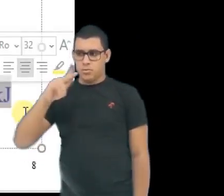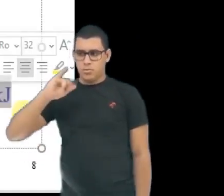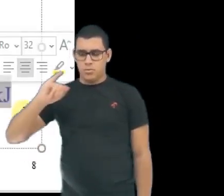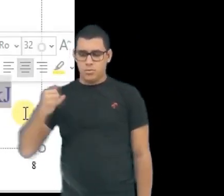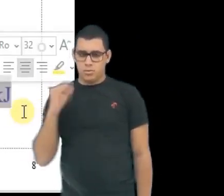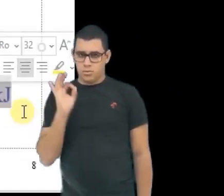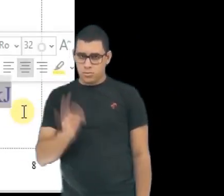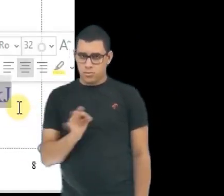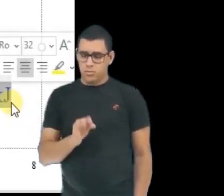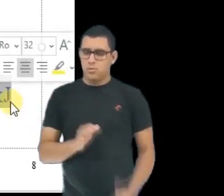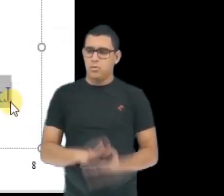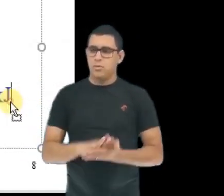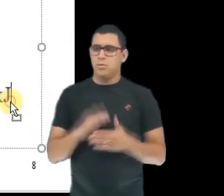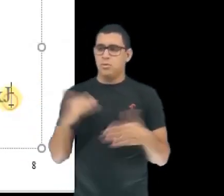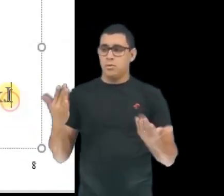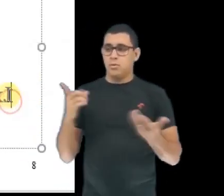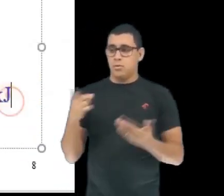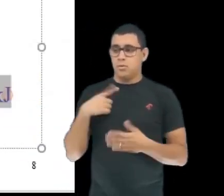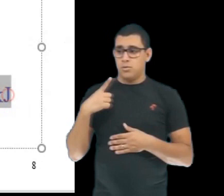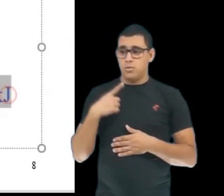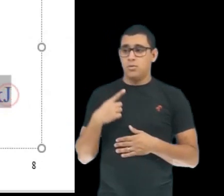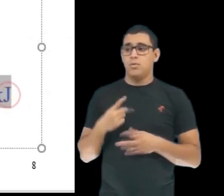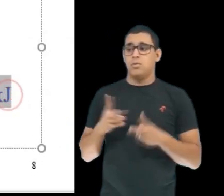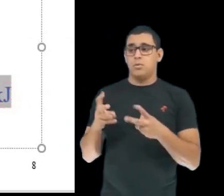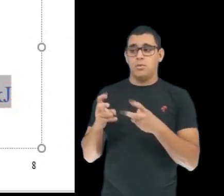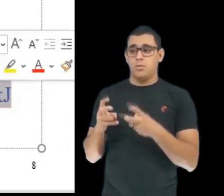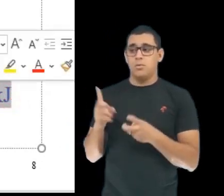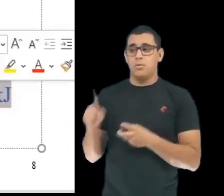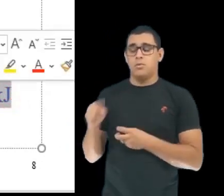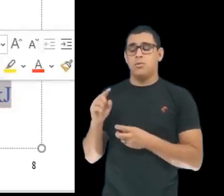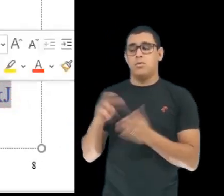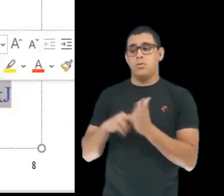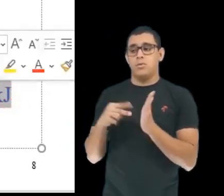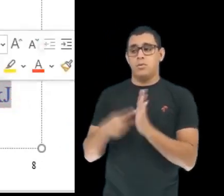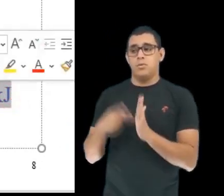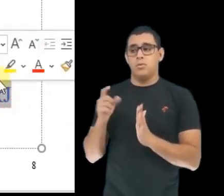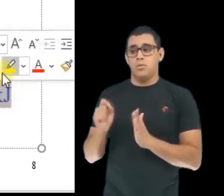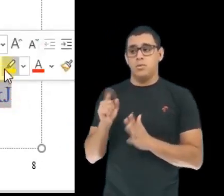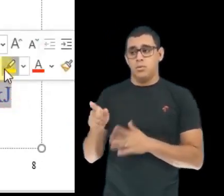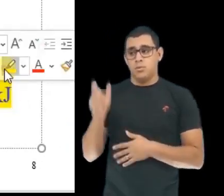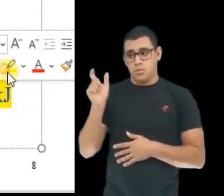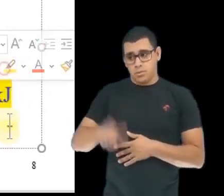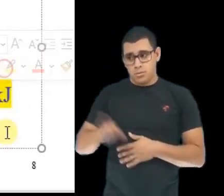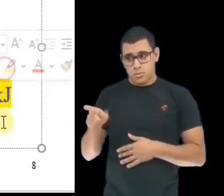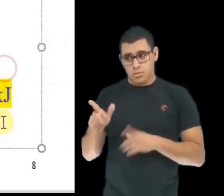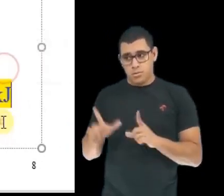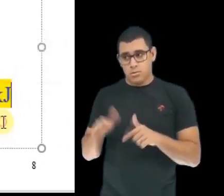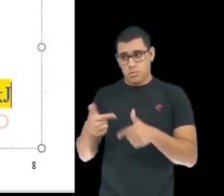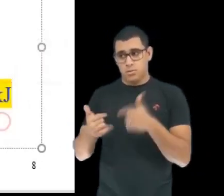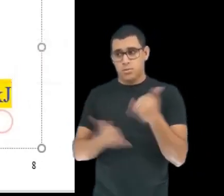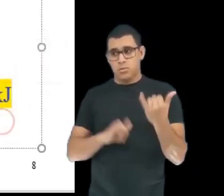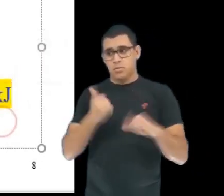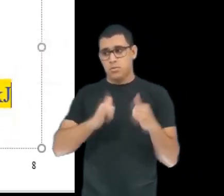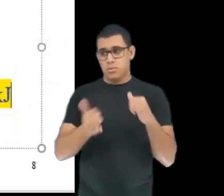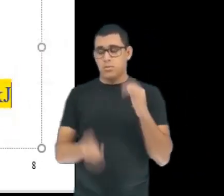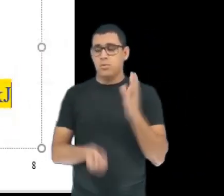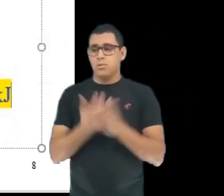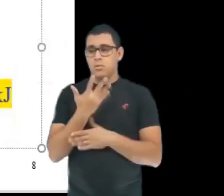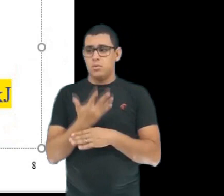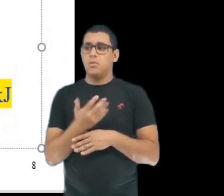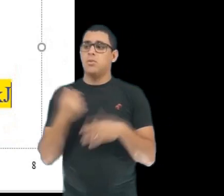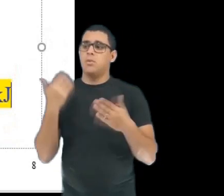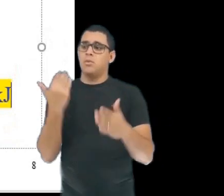393 quilojoules. E aqui é bem nítido, né? Significa que para essa